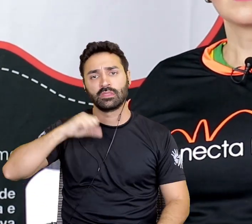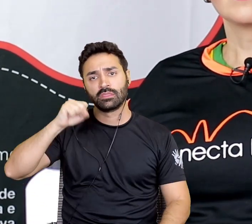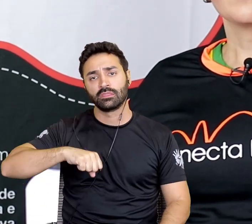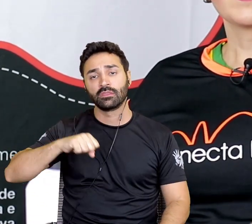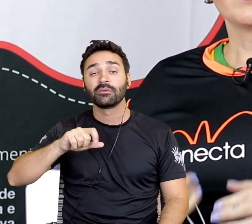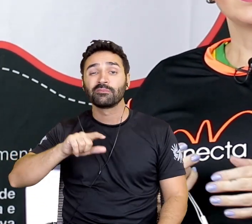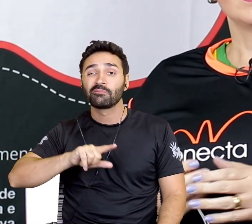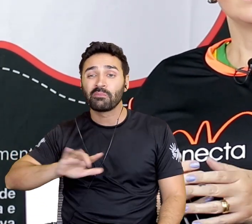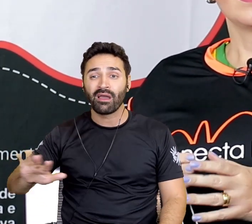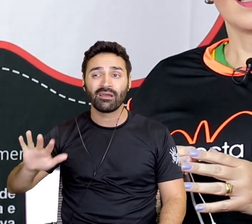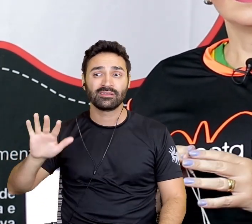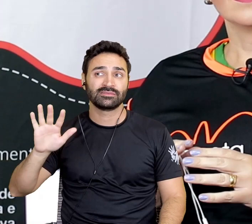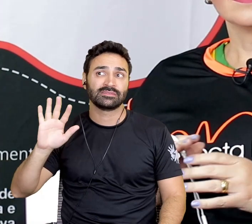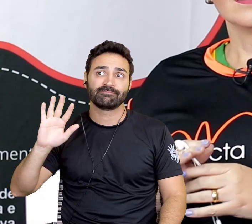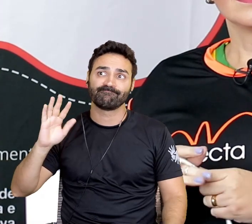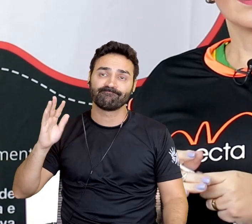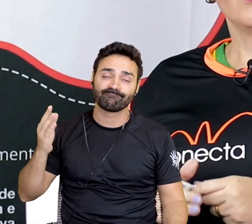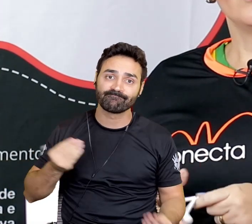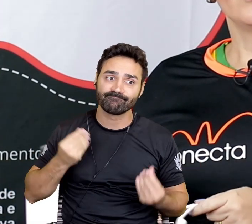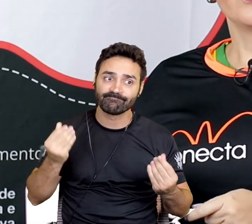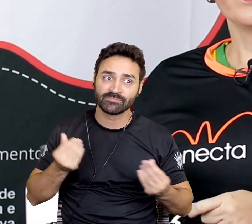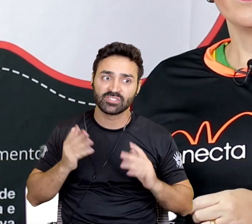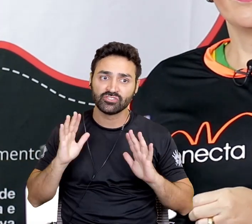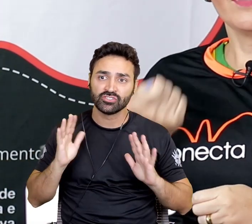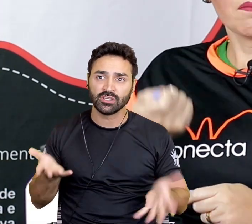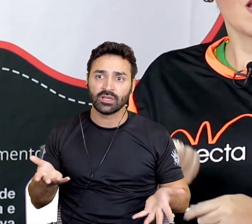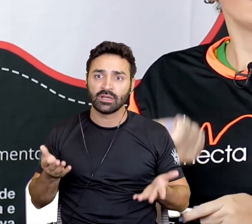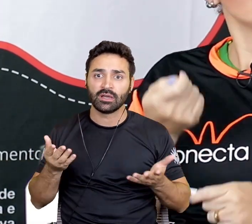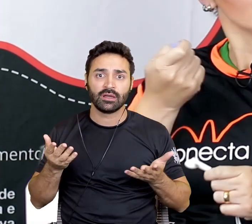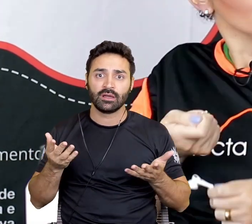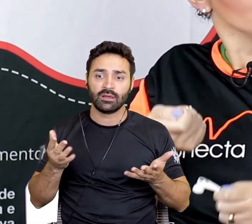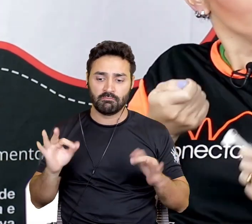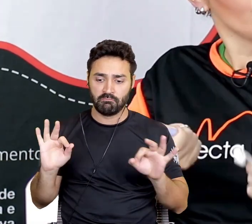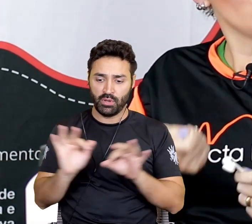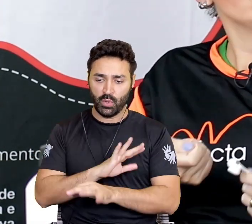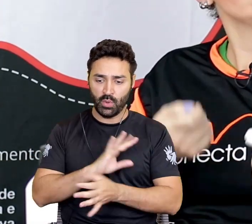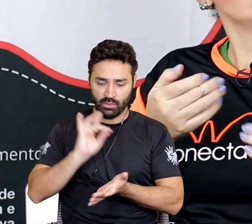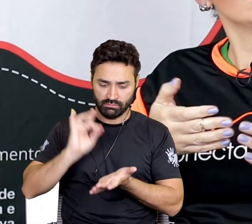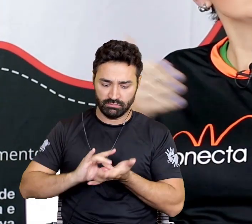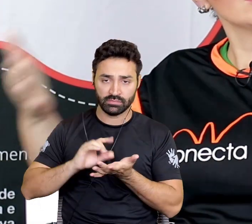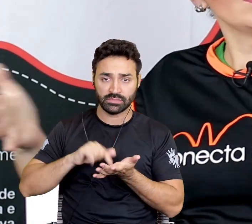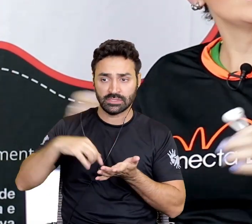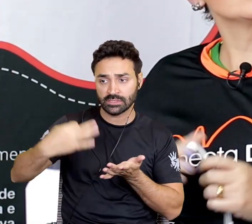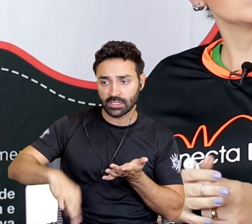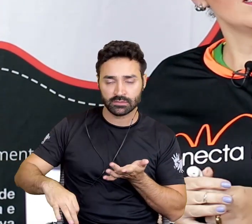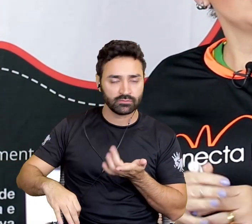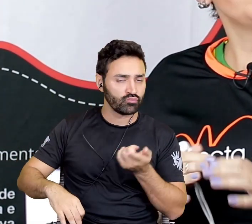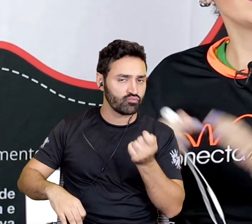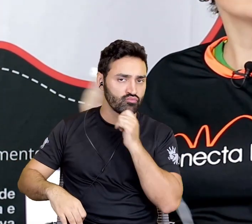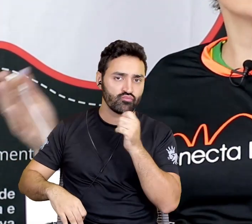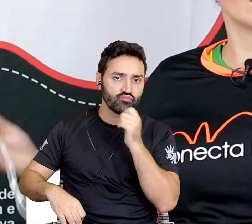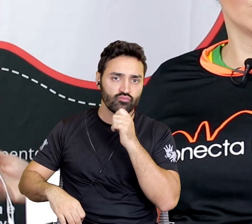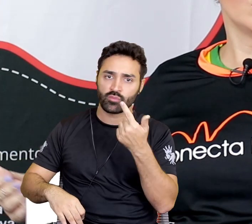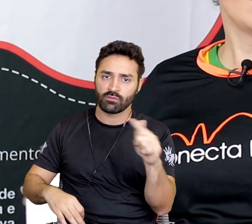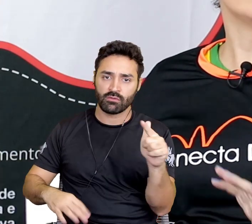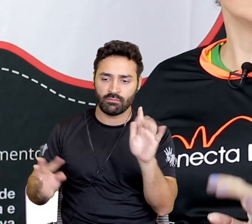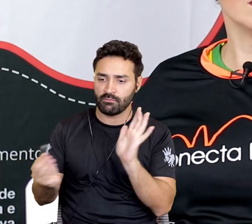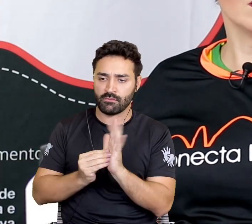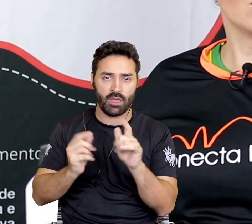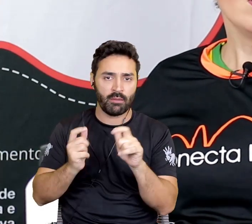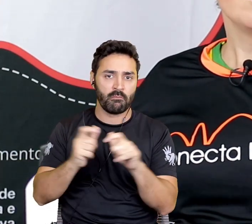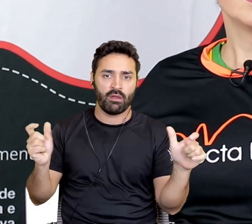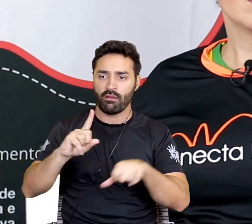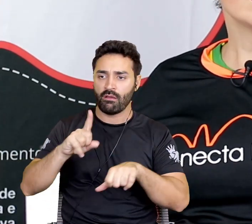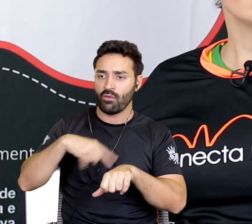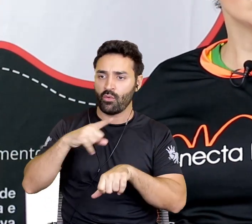mas nada para poder ainda assim tão firmado e tão forte em relação a essa ampliação. Ainda